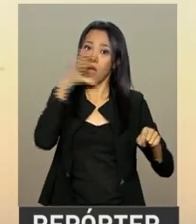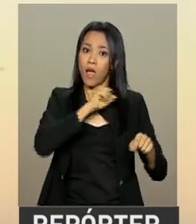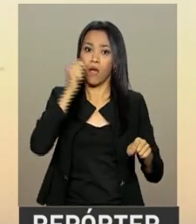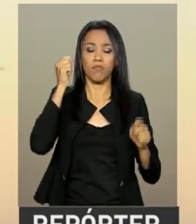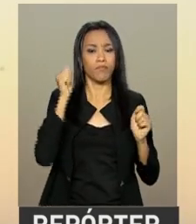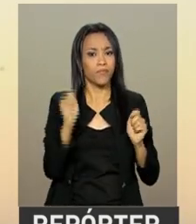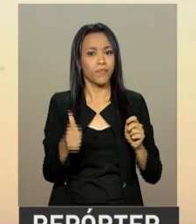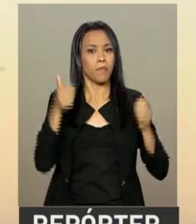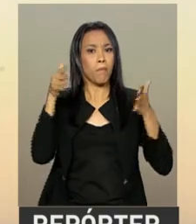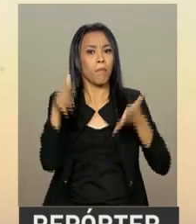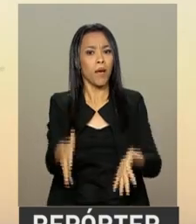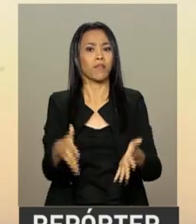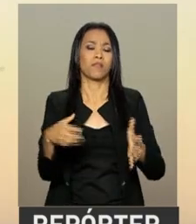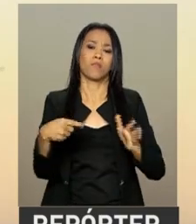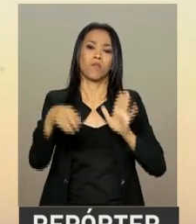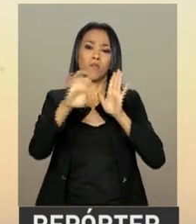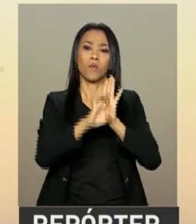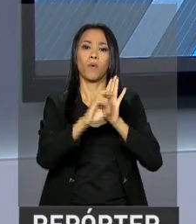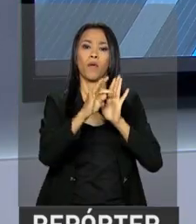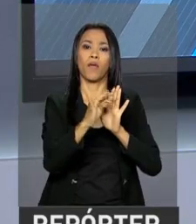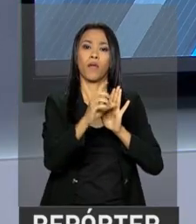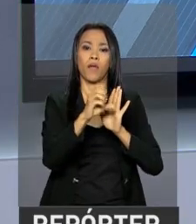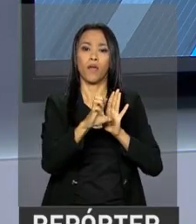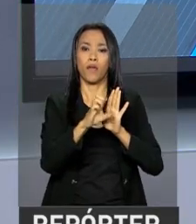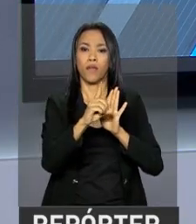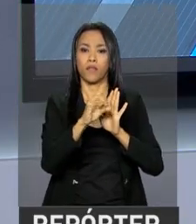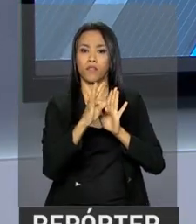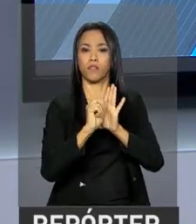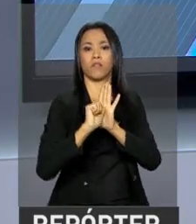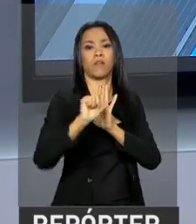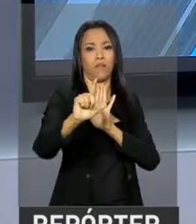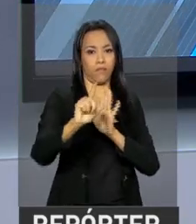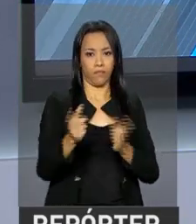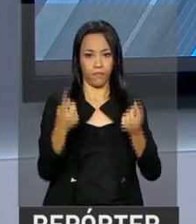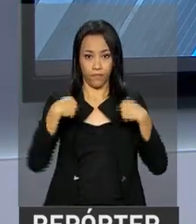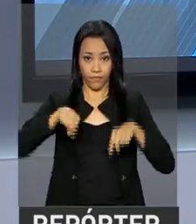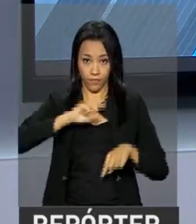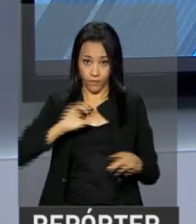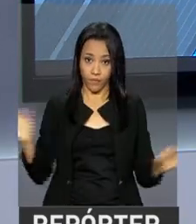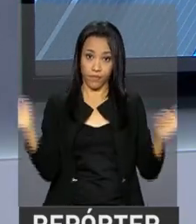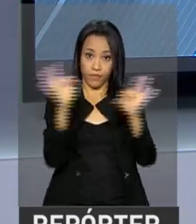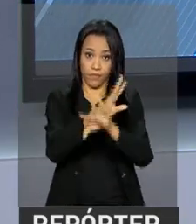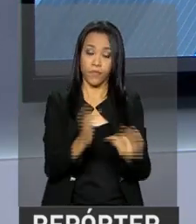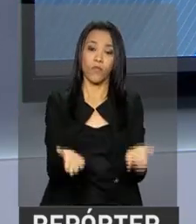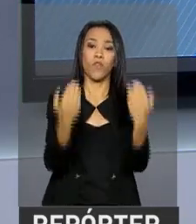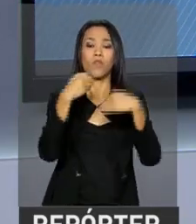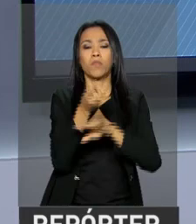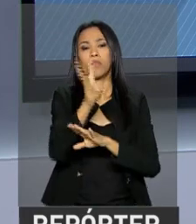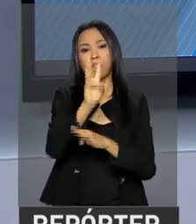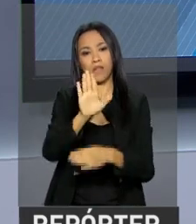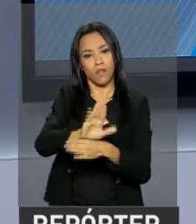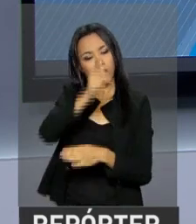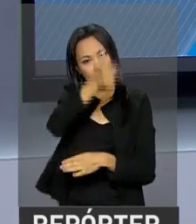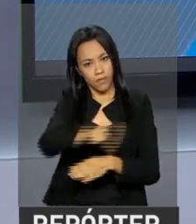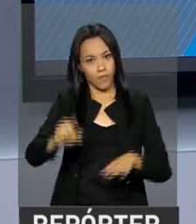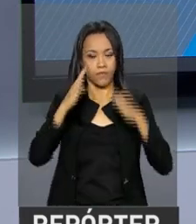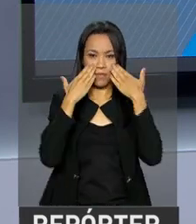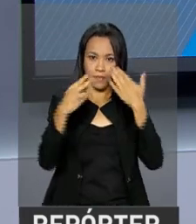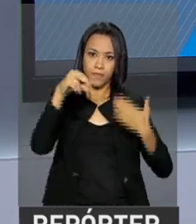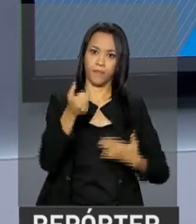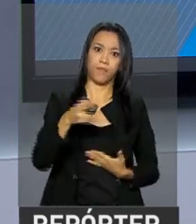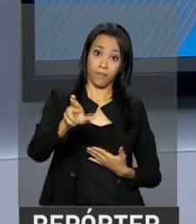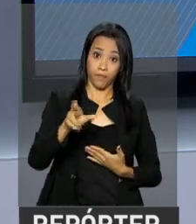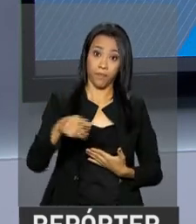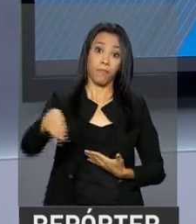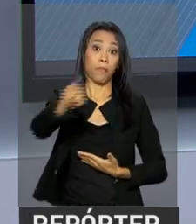participar os referidos editais e nós ficamos por aqui voltamos às três da tarde na próxima edição do repórter